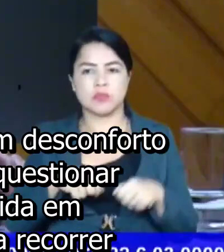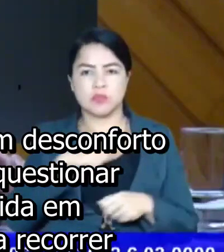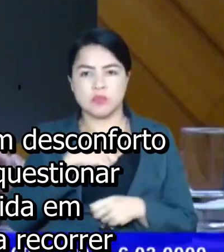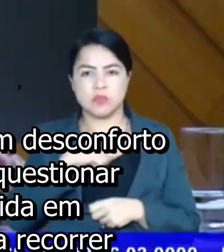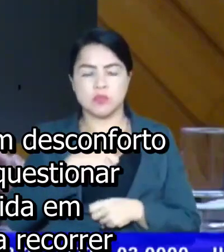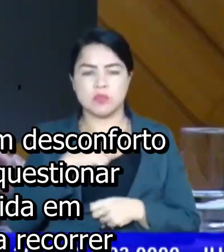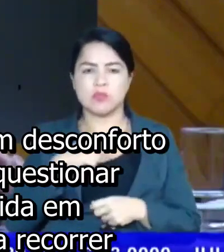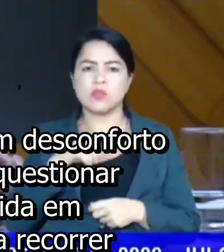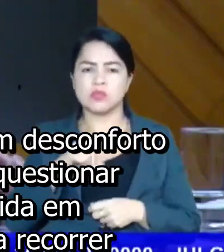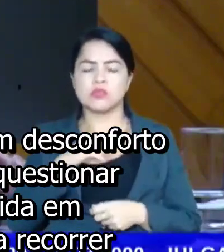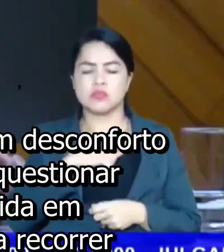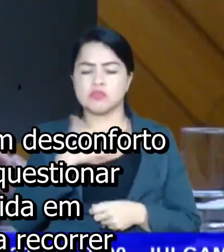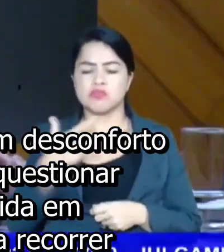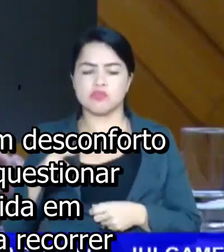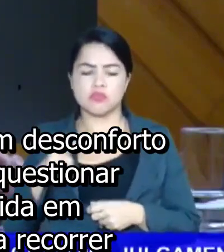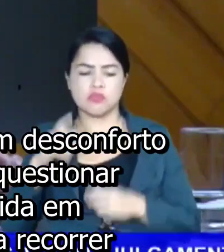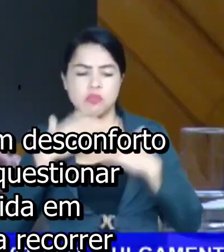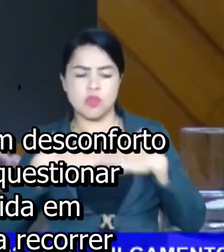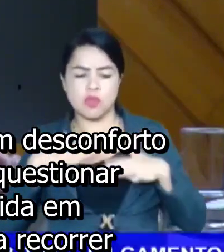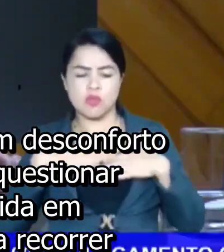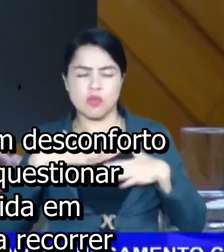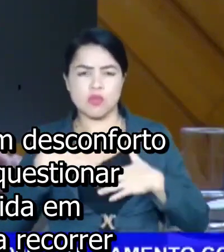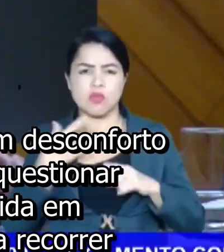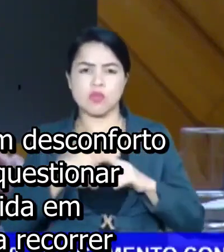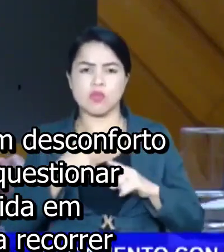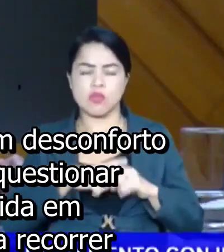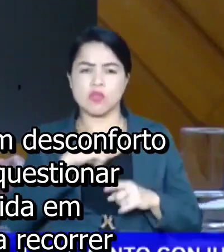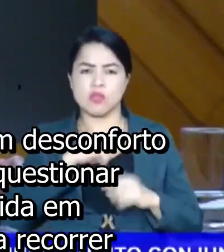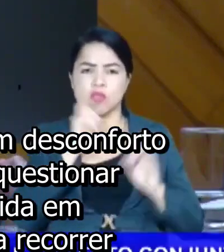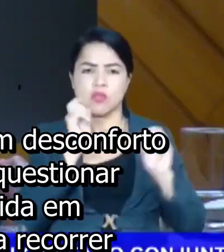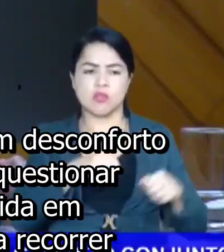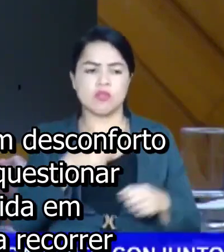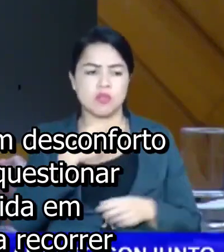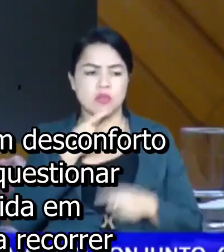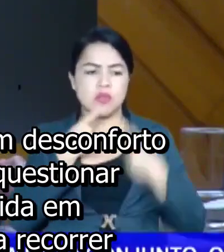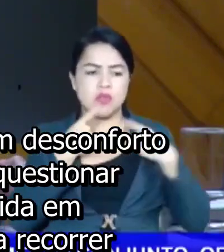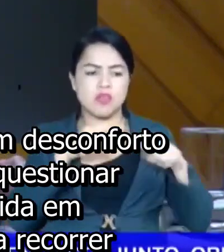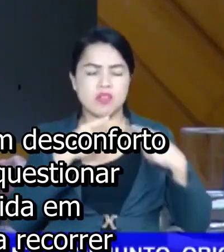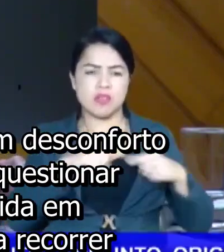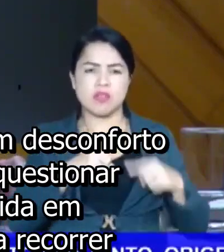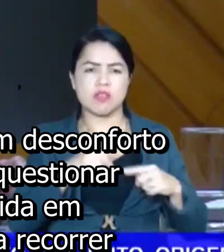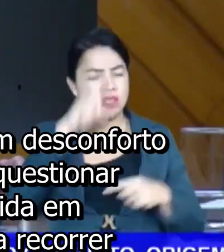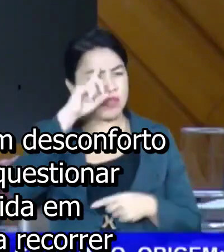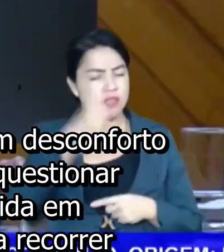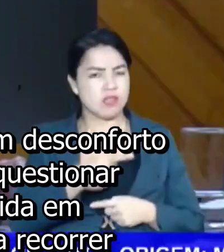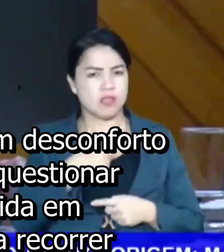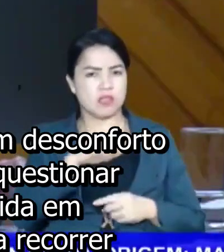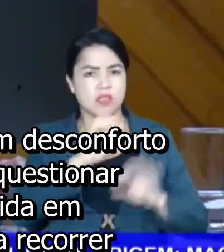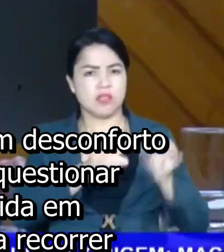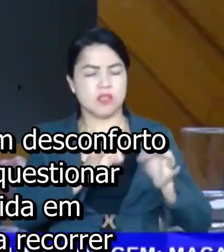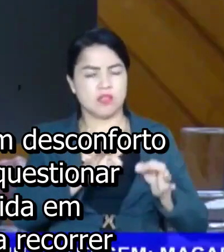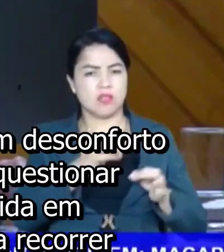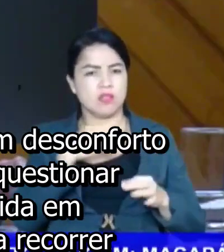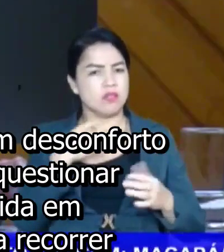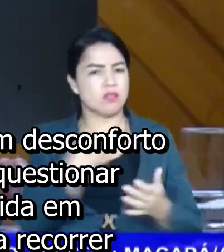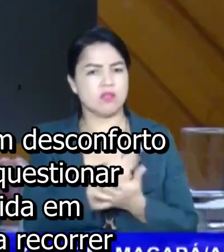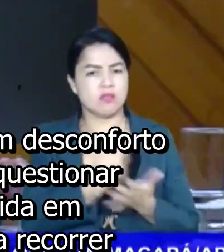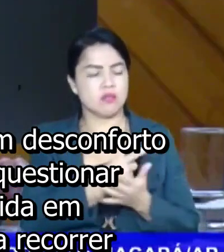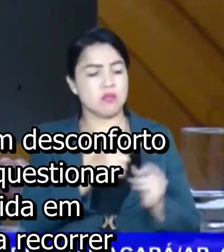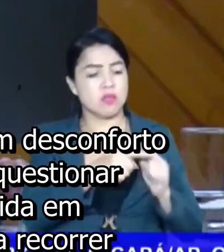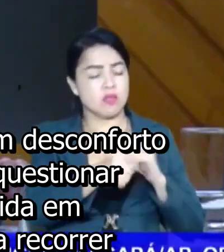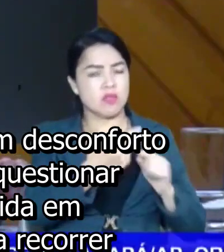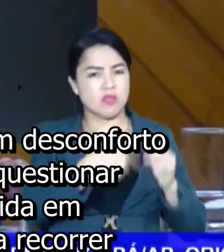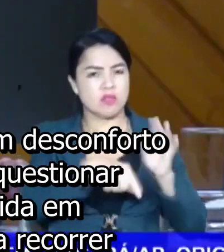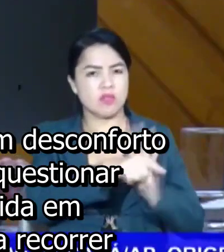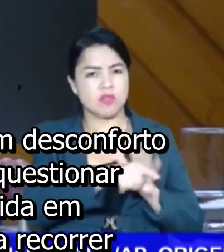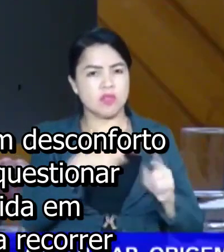algum desconforto às partes, das quais se subtrai uma possibilidade de questionar decisões judiciais, não viola a Constituição, na medida em que o